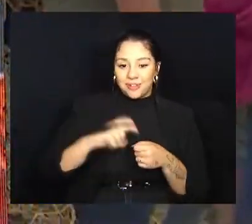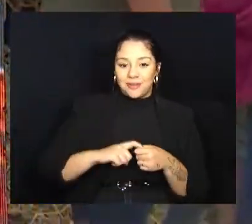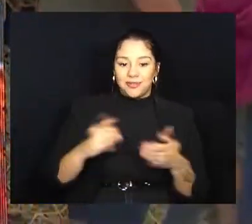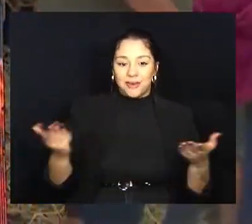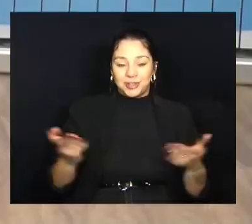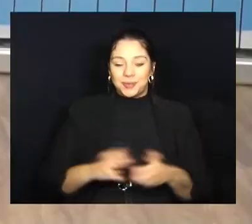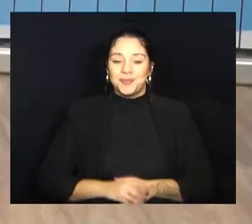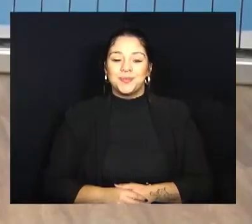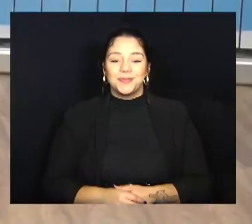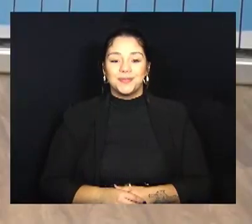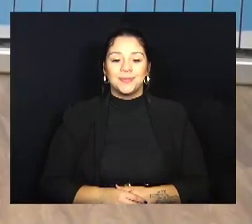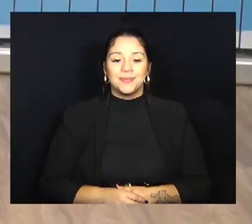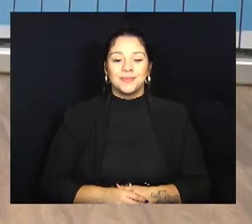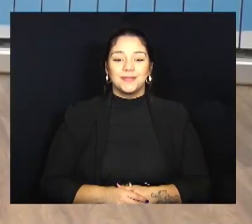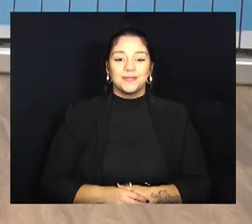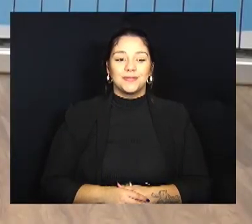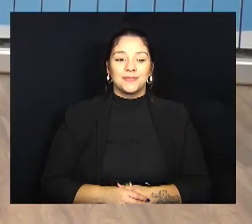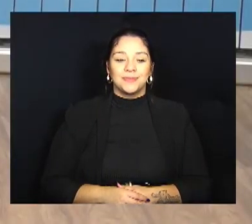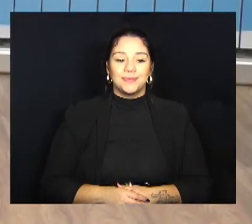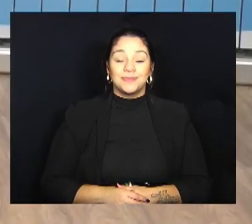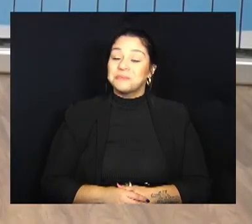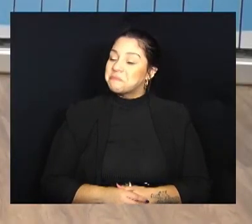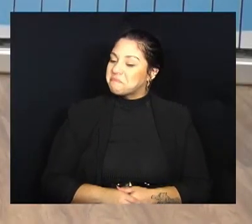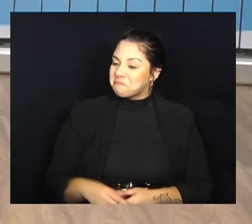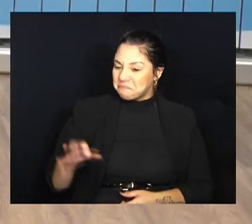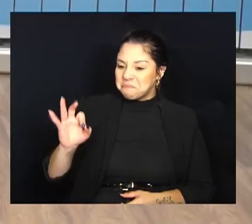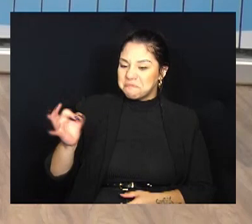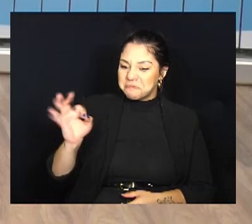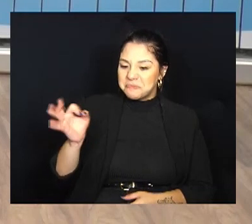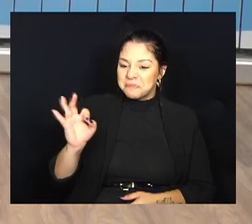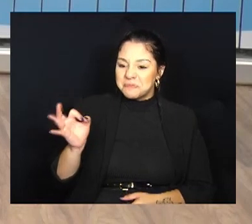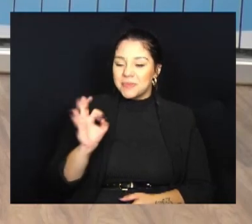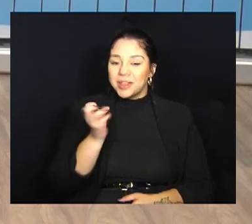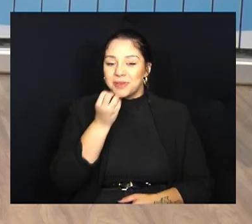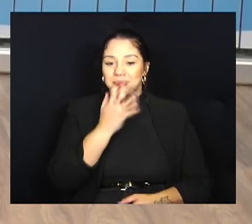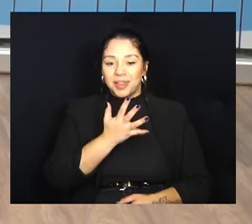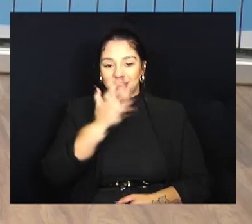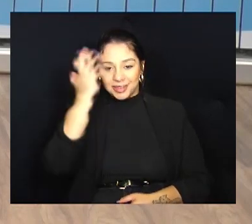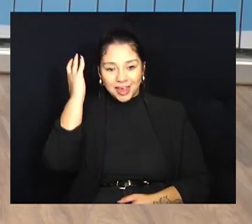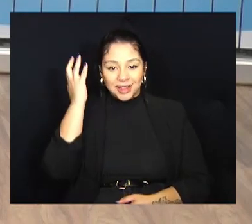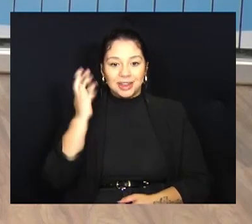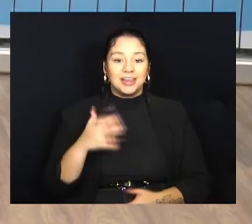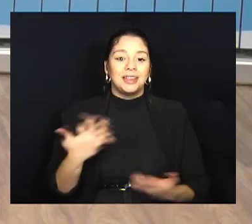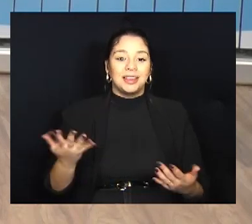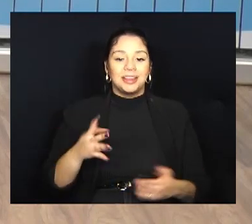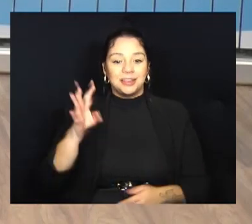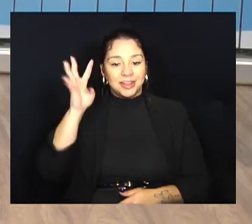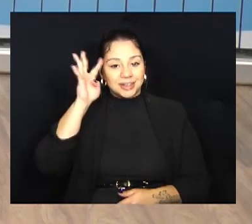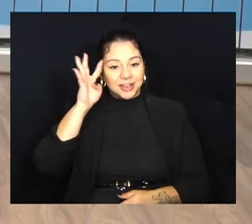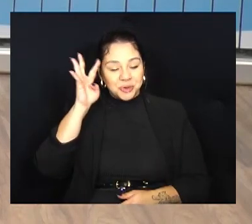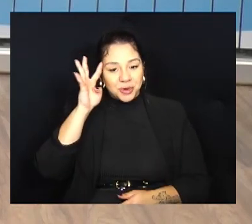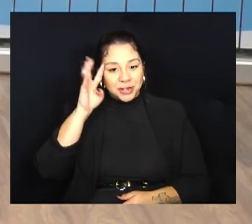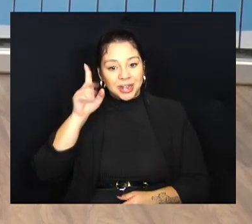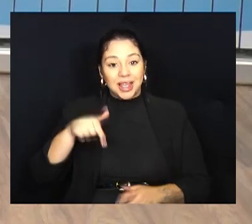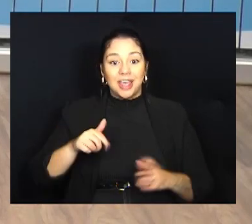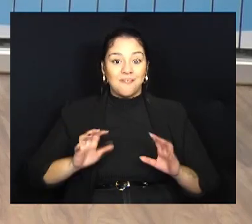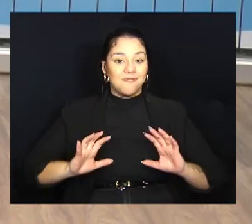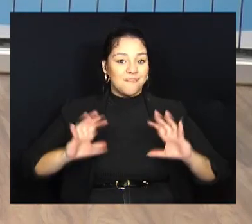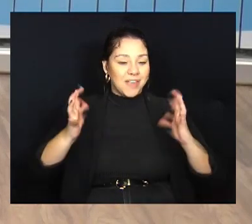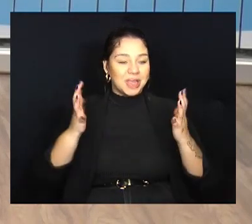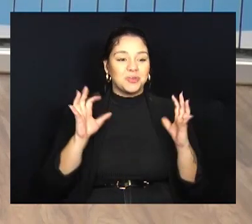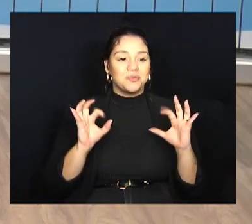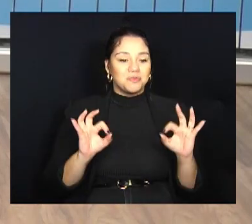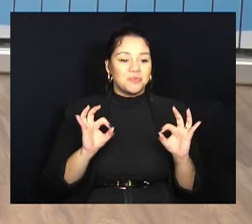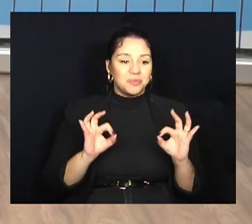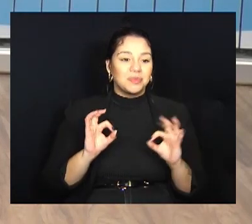estúdios. Se deu bem a nossa repórter Dalila Pereira, então, nesta quarta-feira, evento muito bacana lá no